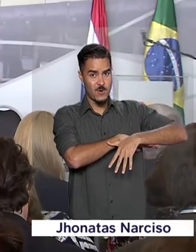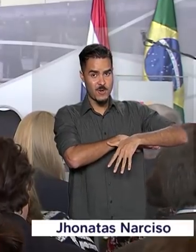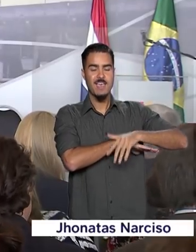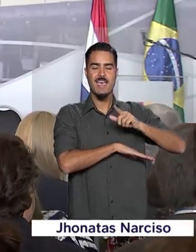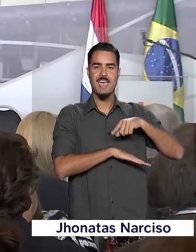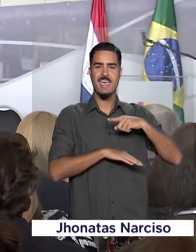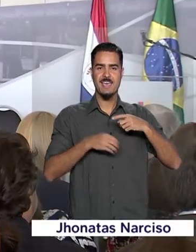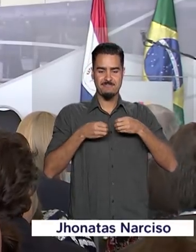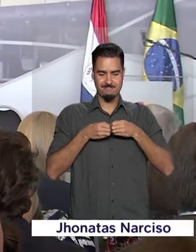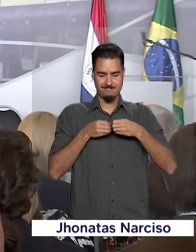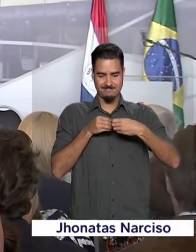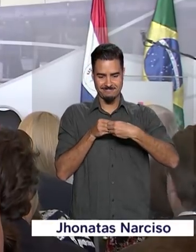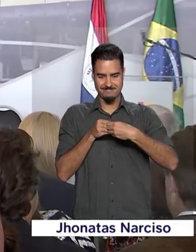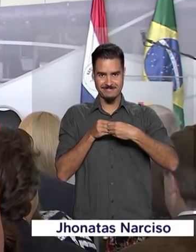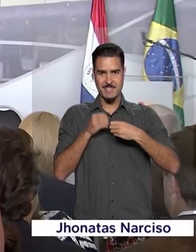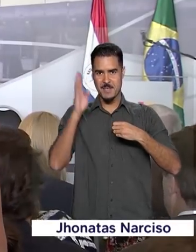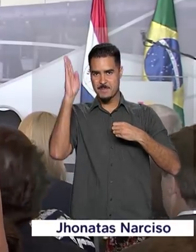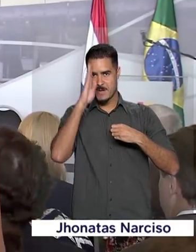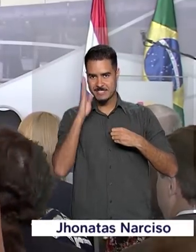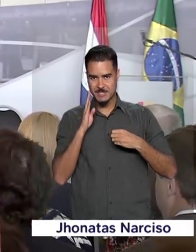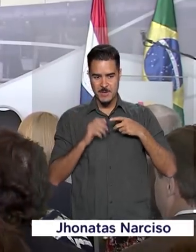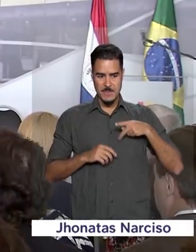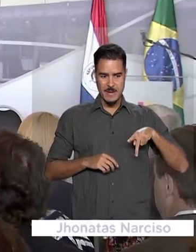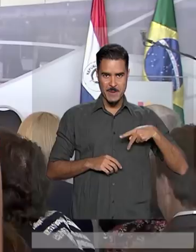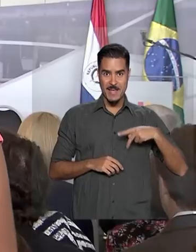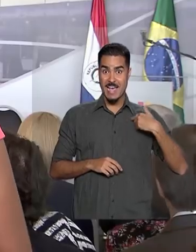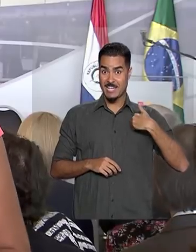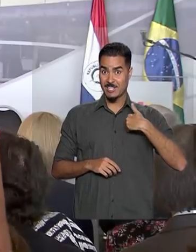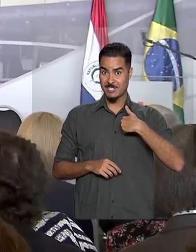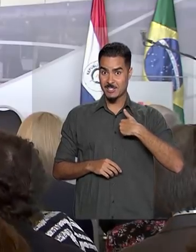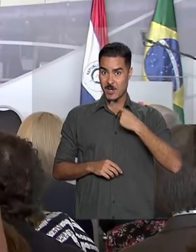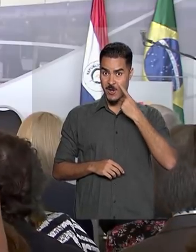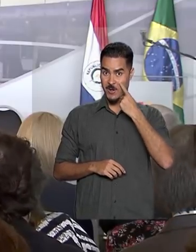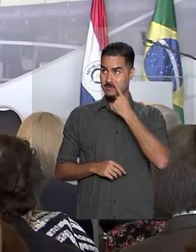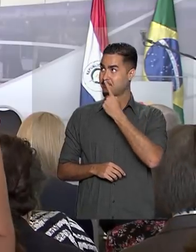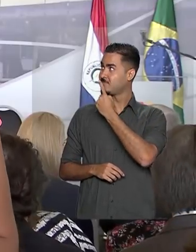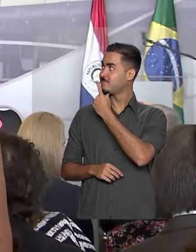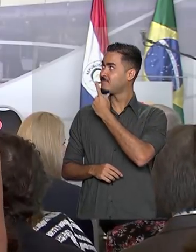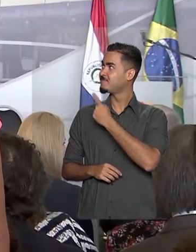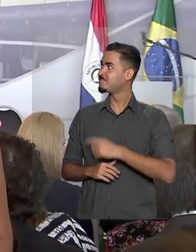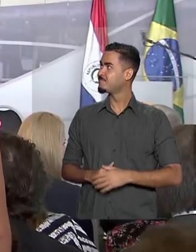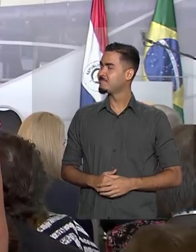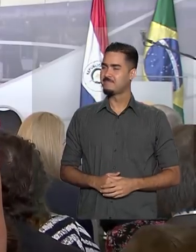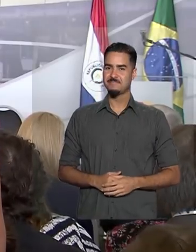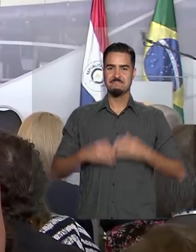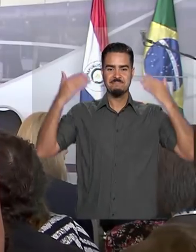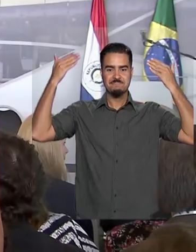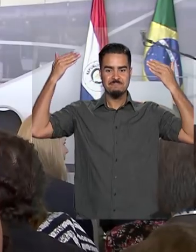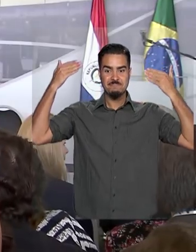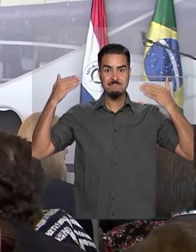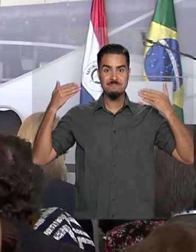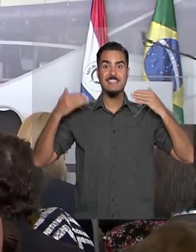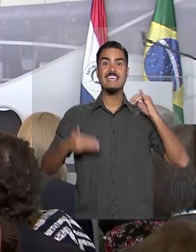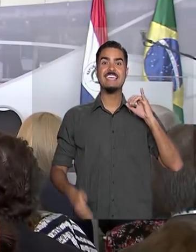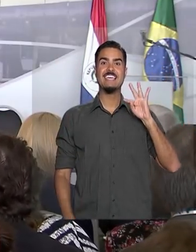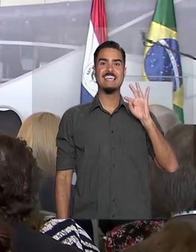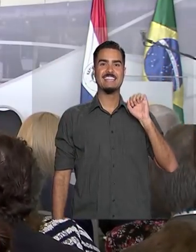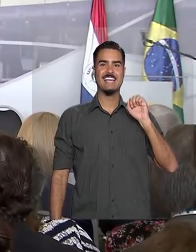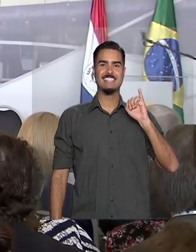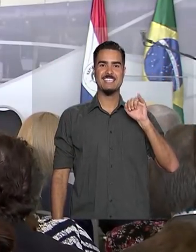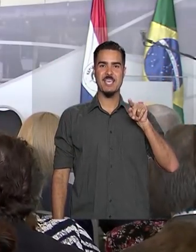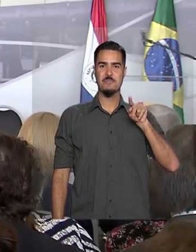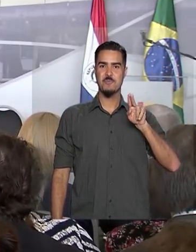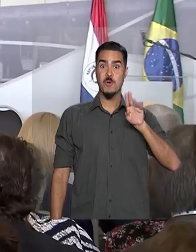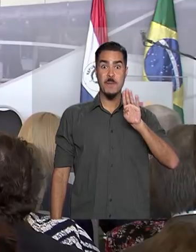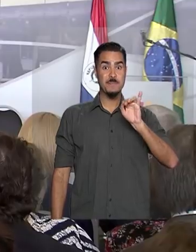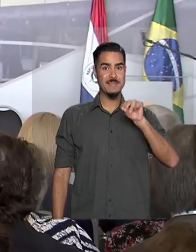fronteira Brasil, Paraguai e Argentina. E como vocês podem ver aqui atrás de mim nesse painel, eu estou em Itaipu Binacional, a maior